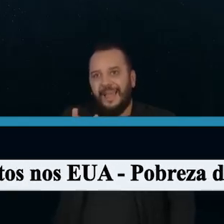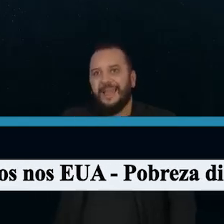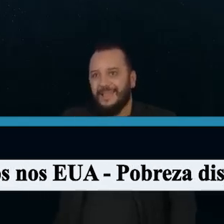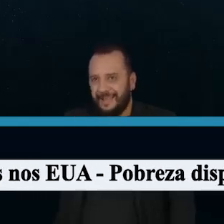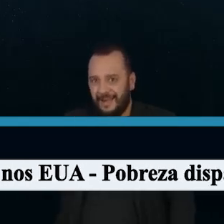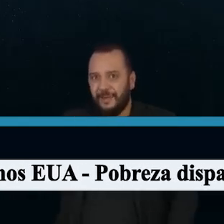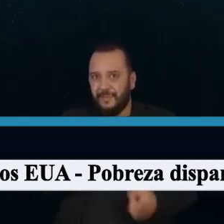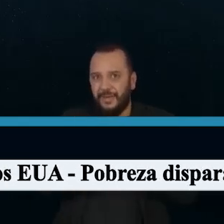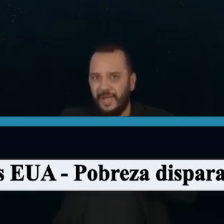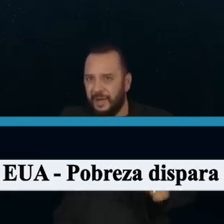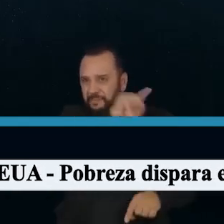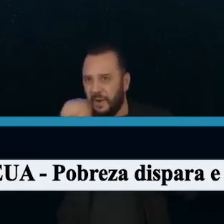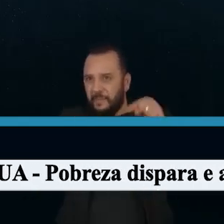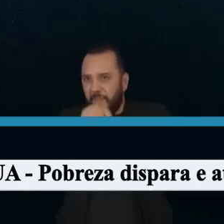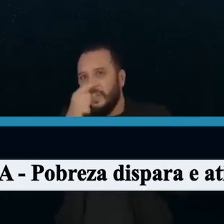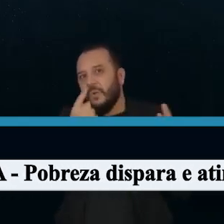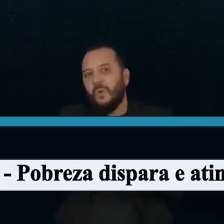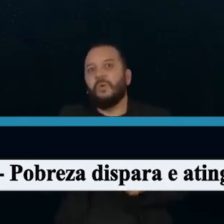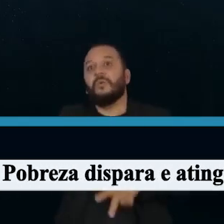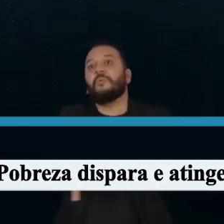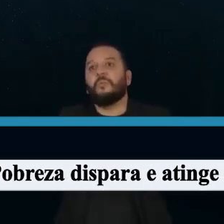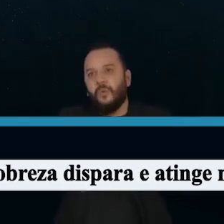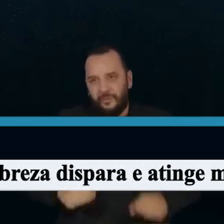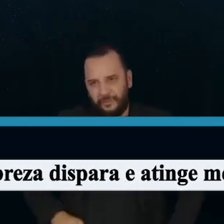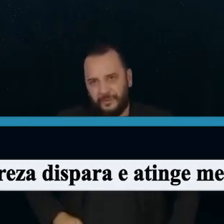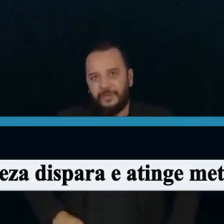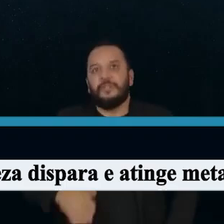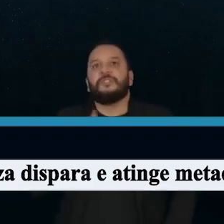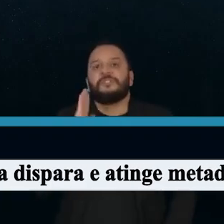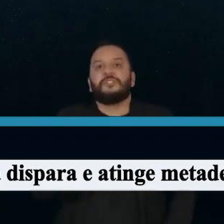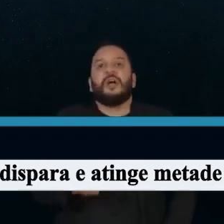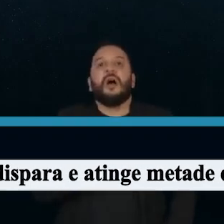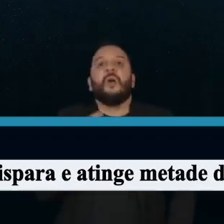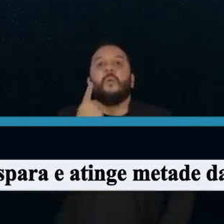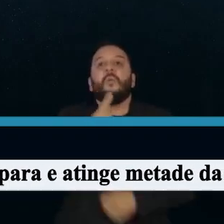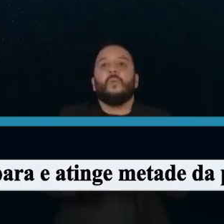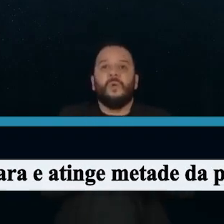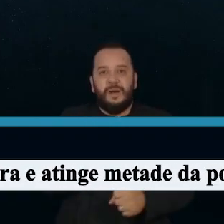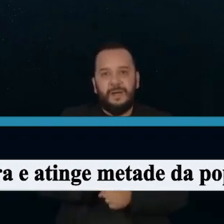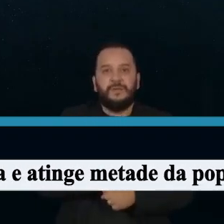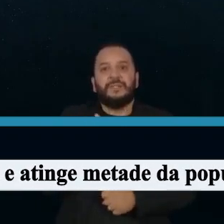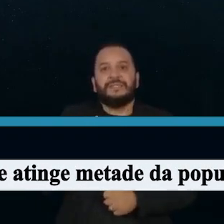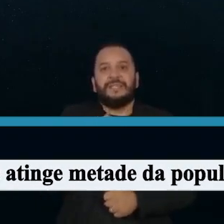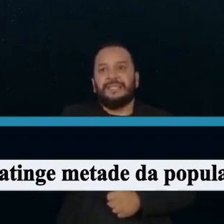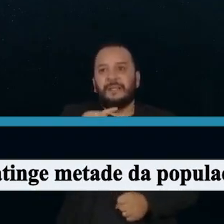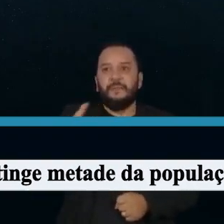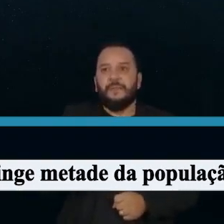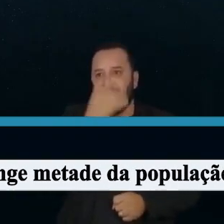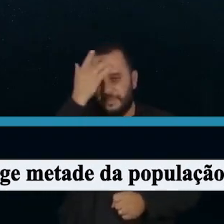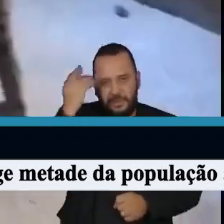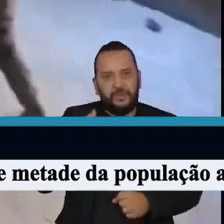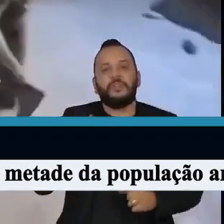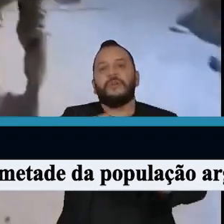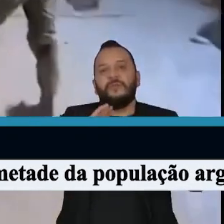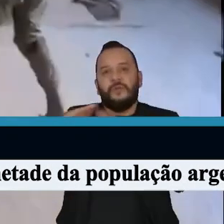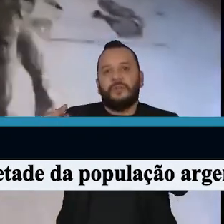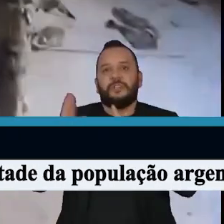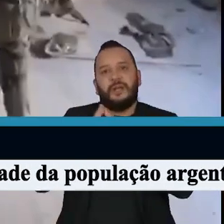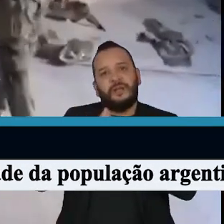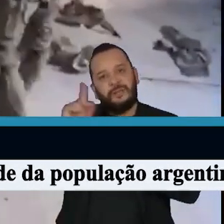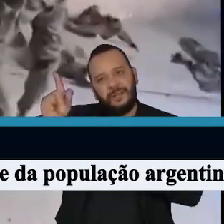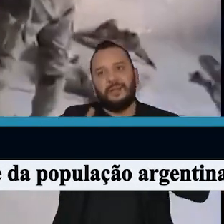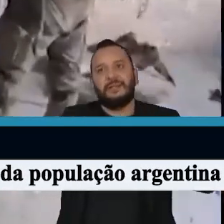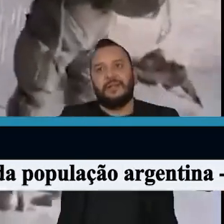população civil também mantêm, há um ano, 60 mil pessoas fora de casa no norte israelense. Por